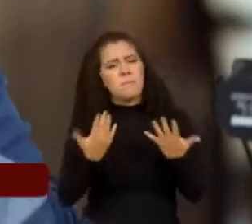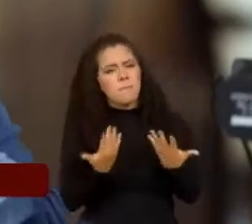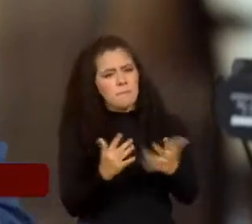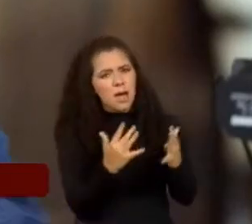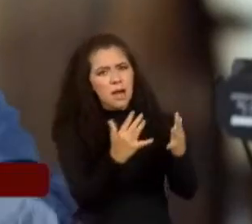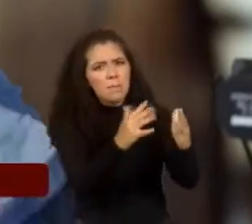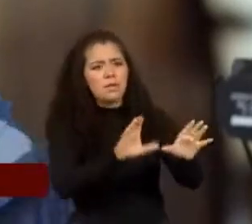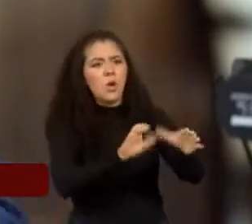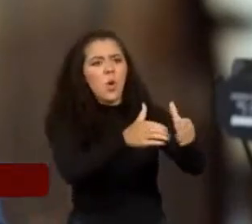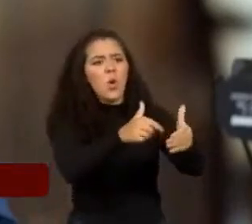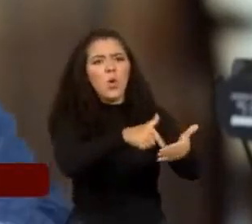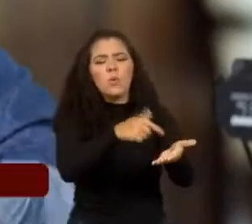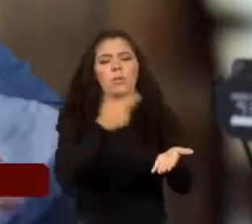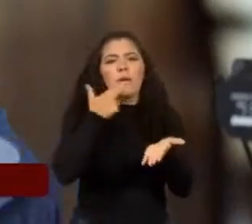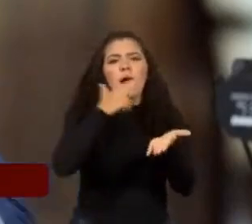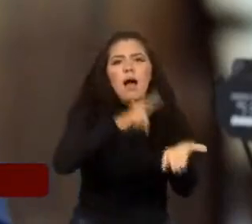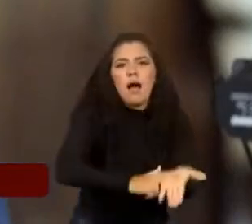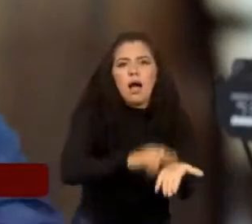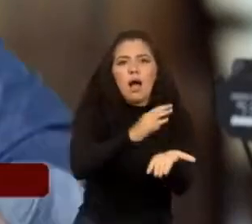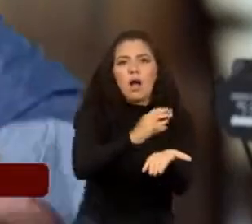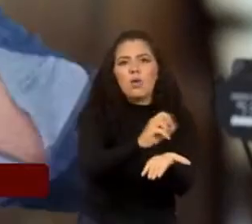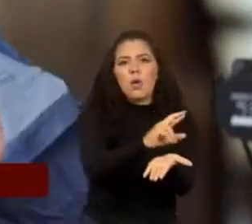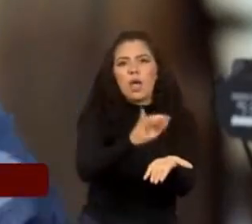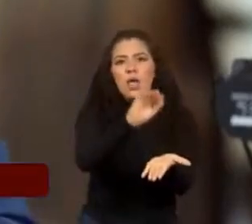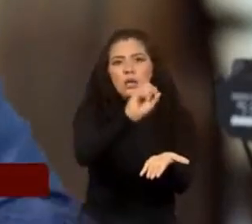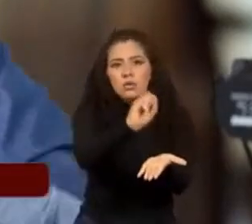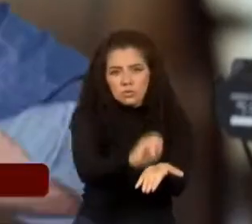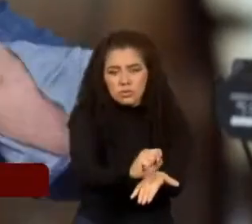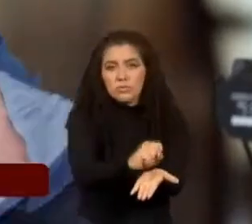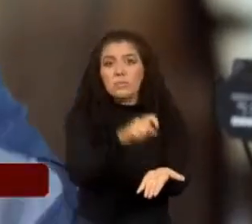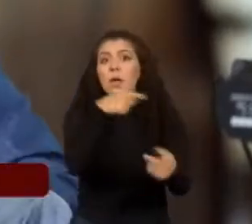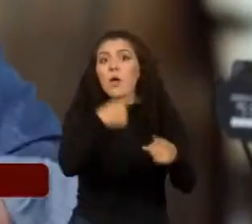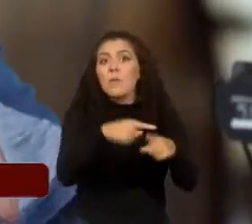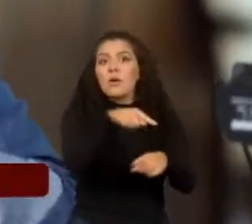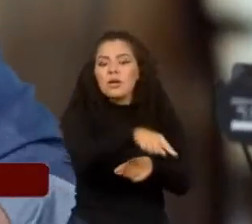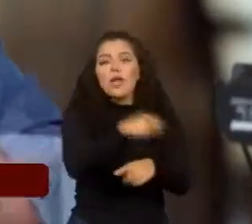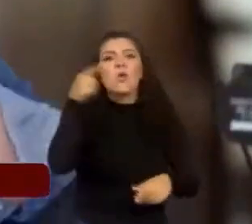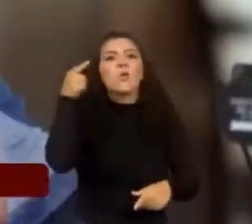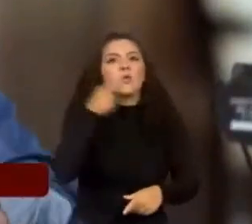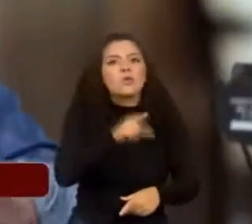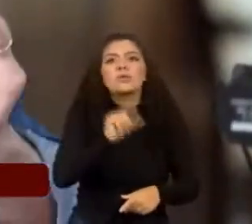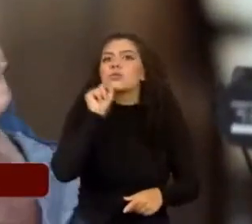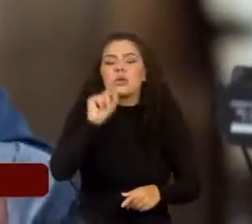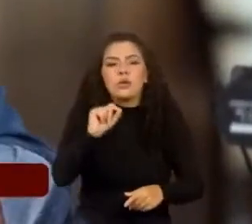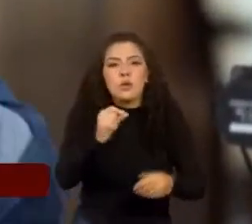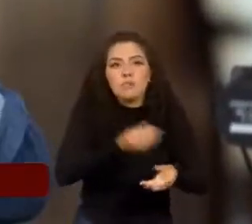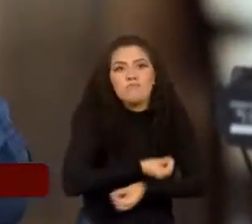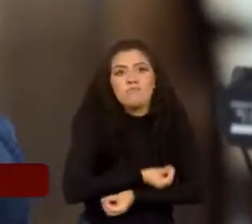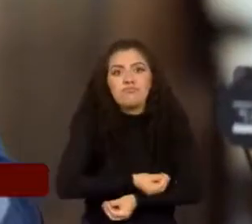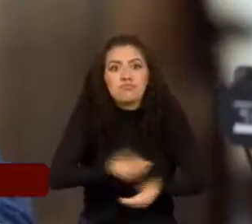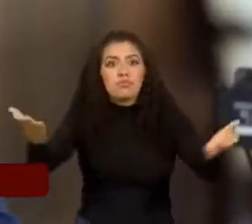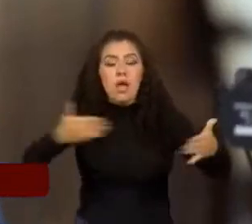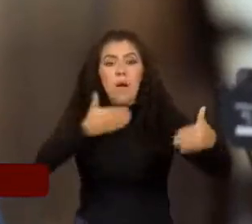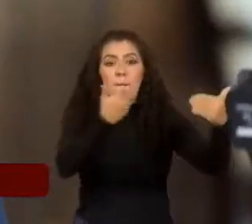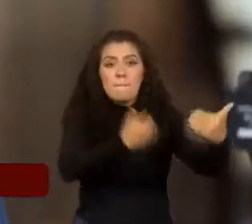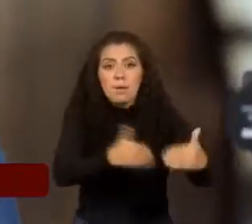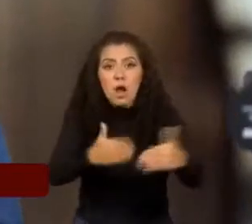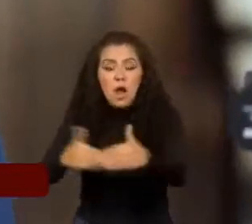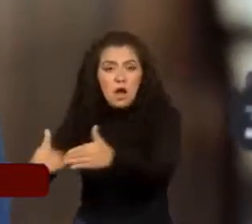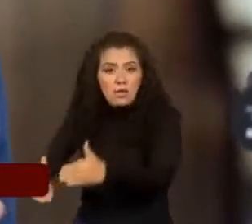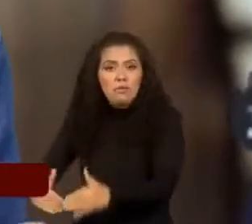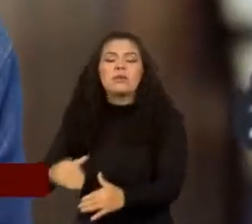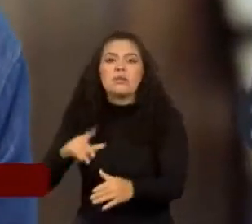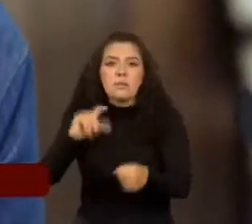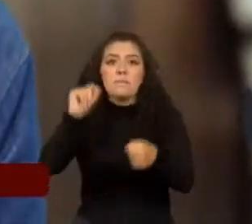o Correio conseguiu entregar a prova de todos os 3 milhões e 900 mil pessoas que estavam inscritas para fazer o